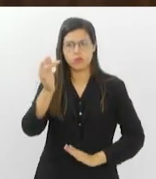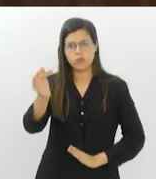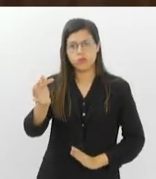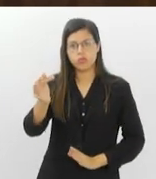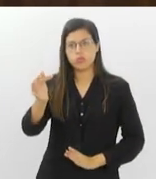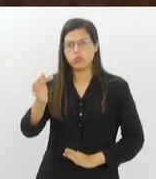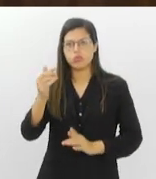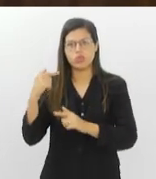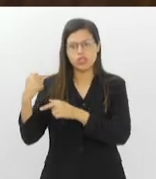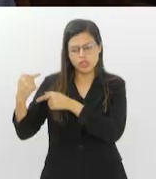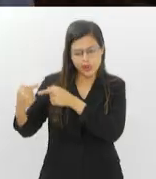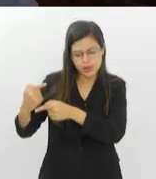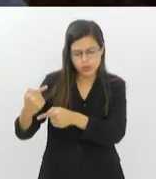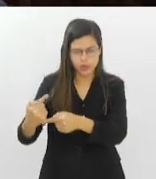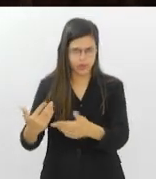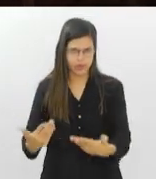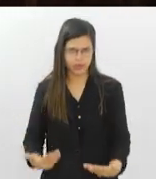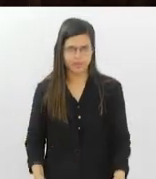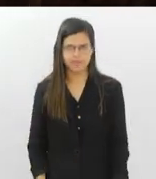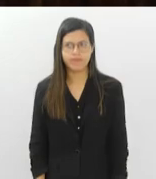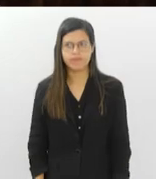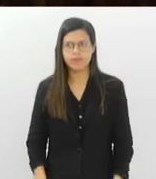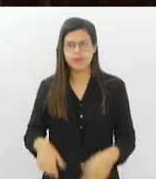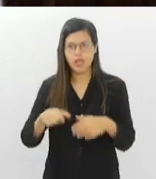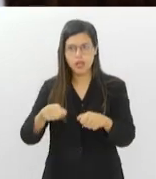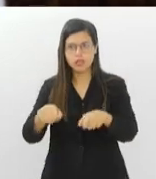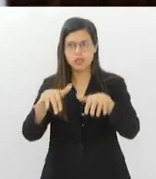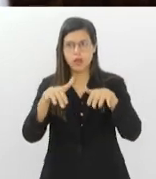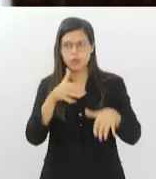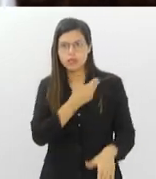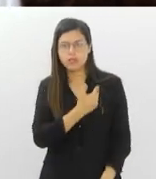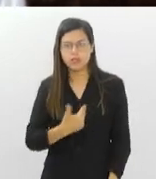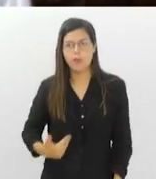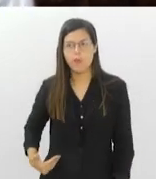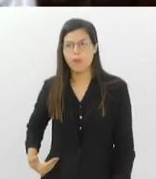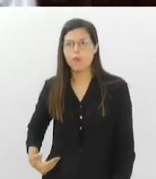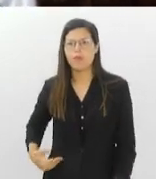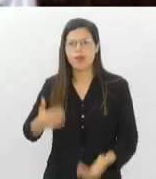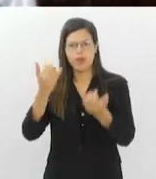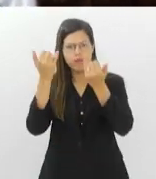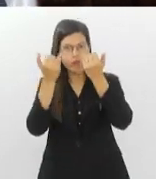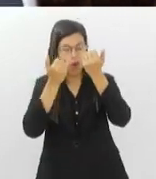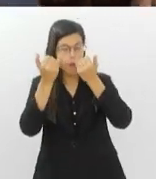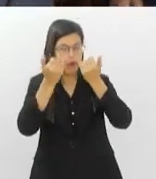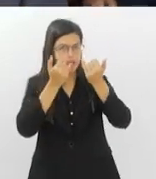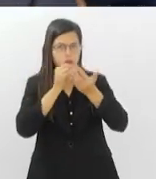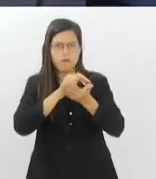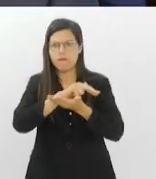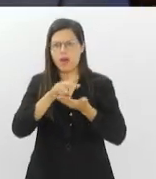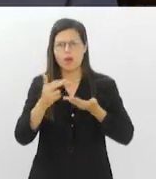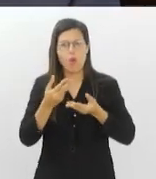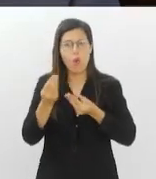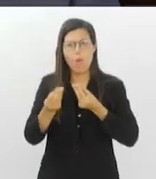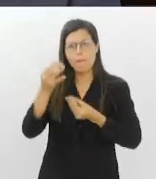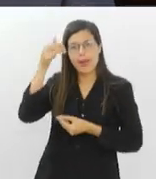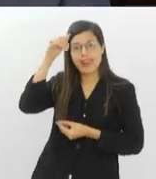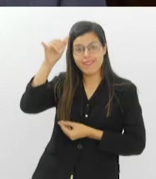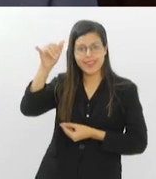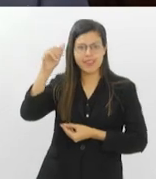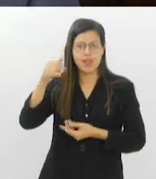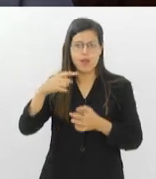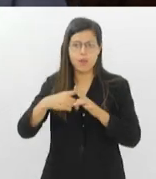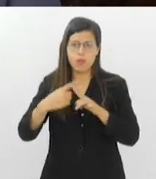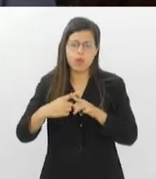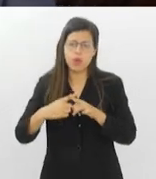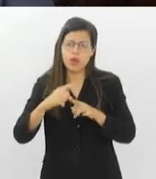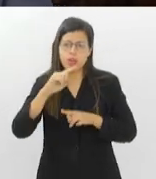novas gerações. Essa audiência pública nos brindou com muita informação sobre como prevenir. Porque quando a violência